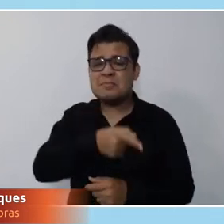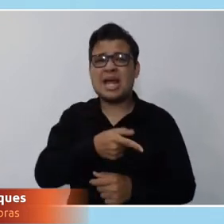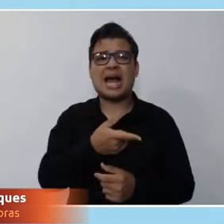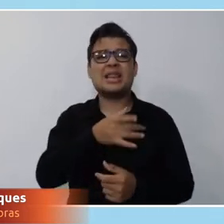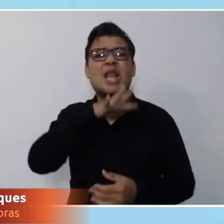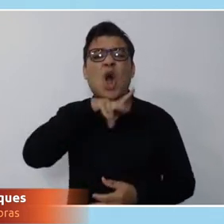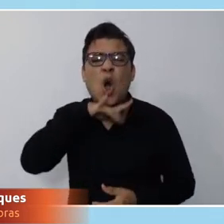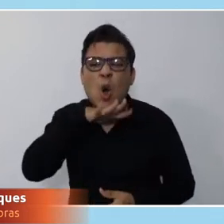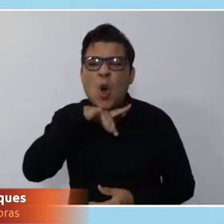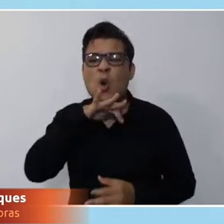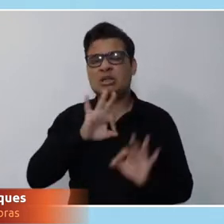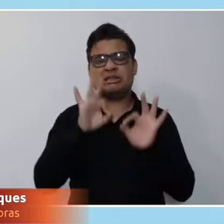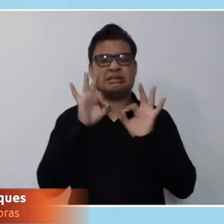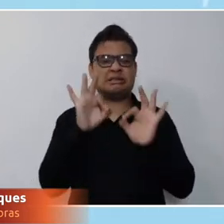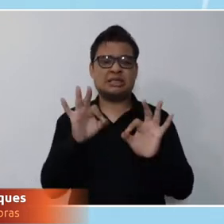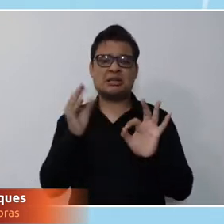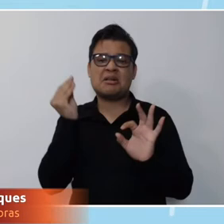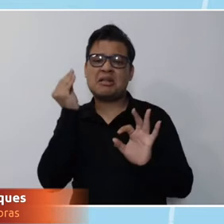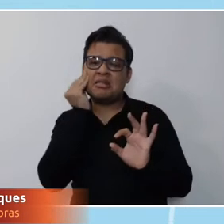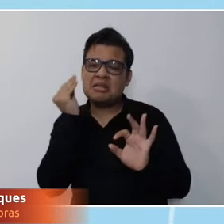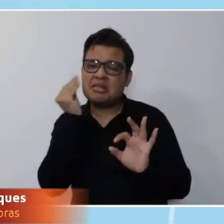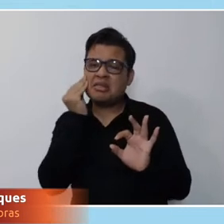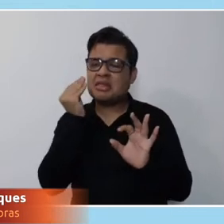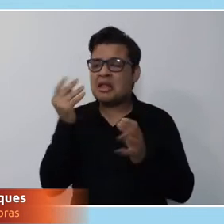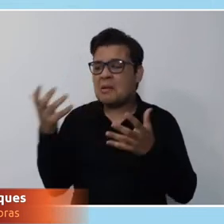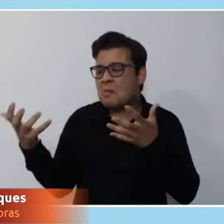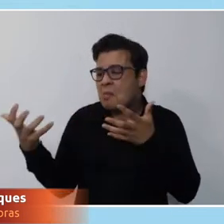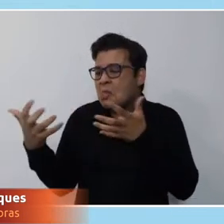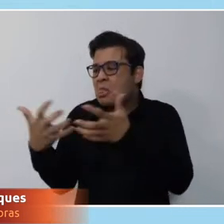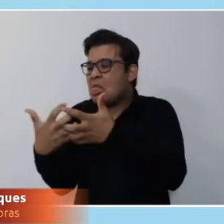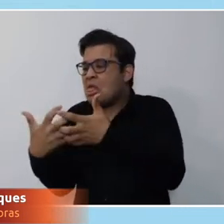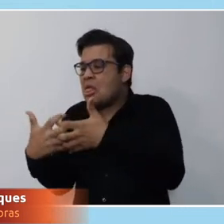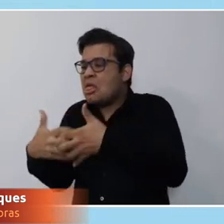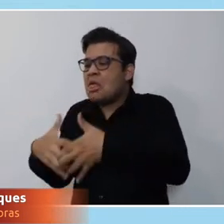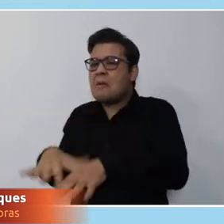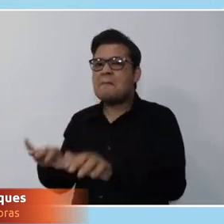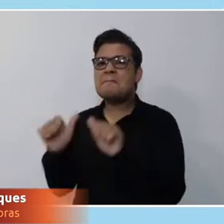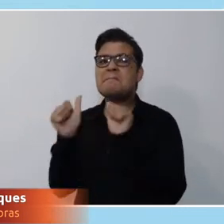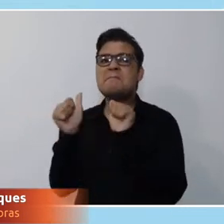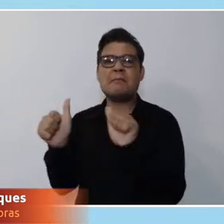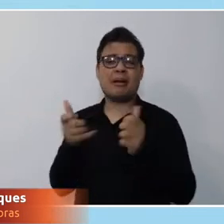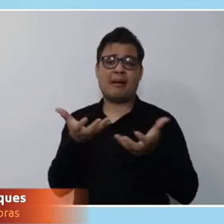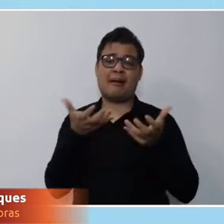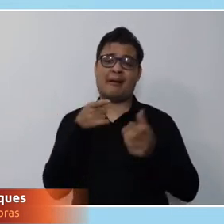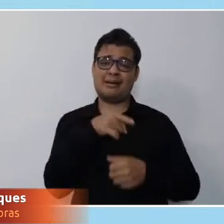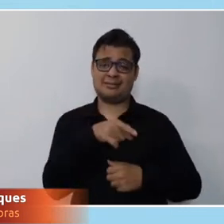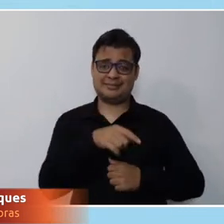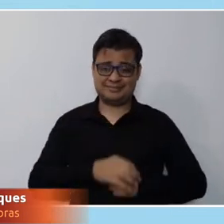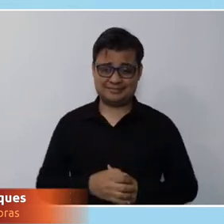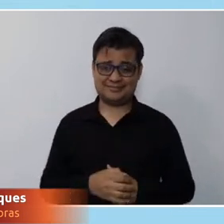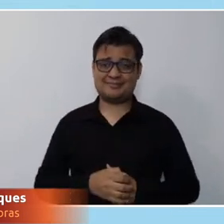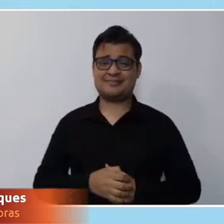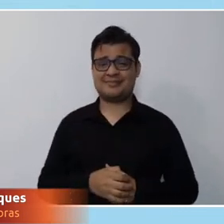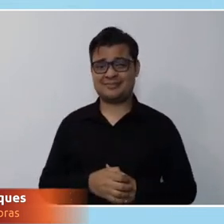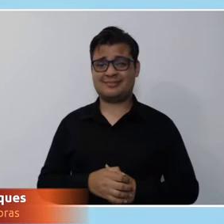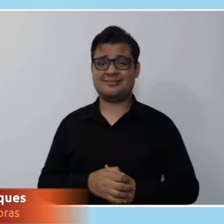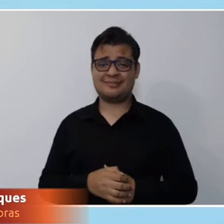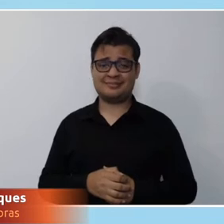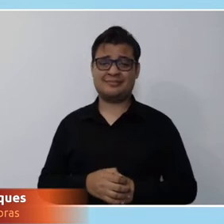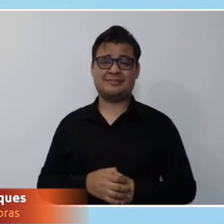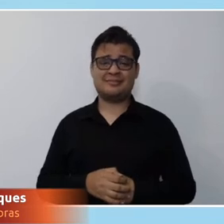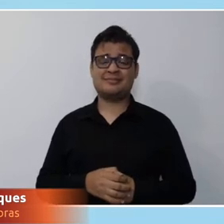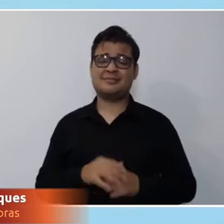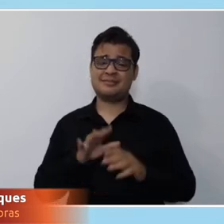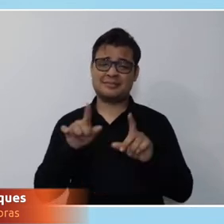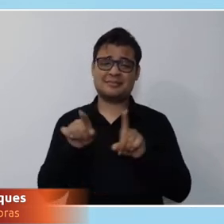nessa conversa, tentando encaixar uma conversa que fosse produtiva com o presidente Vladimir Putin. Ele, para terminar,